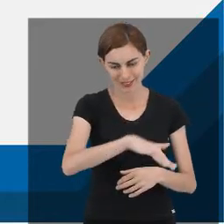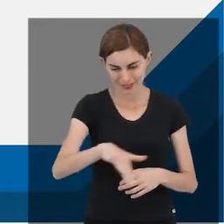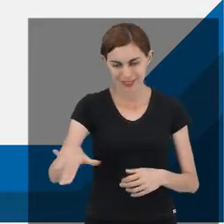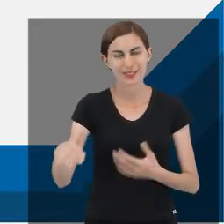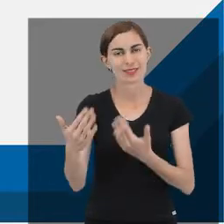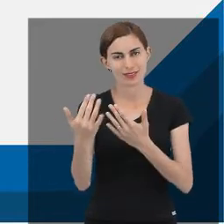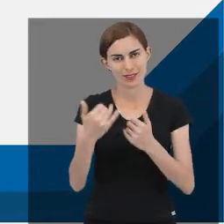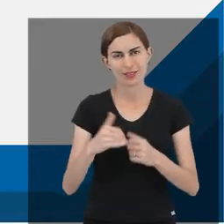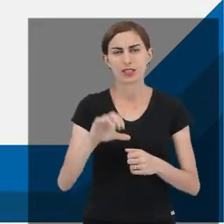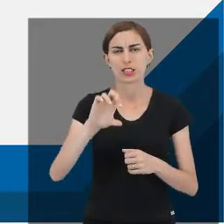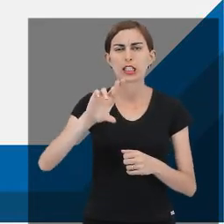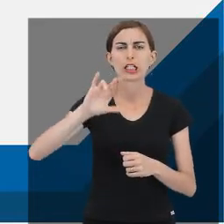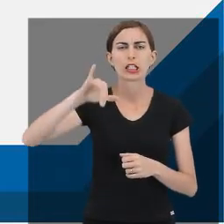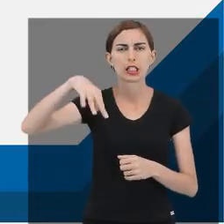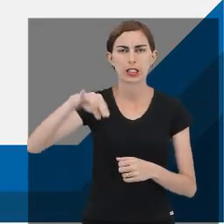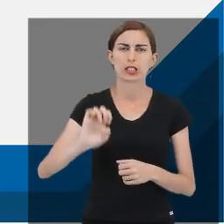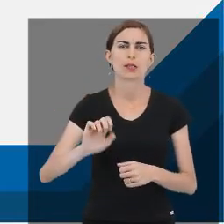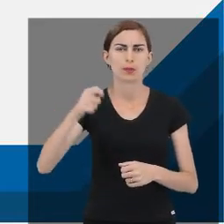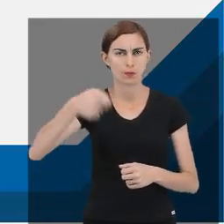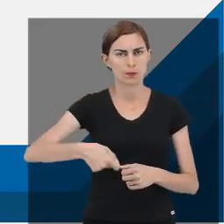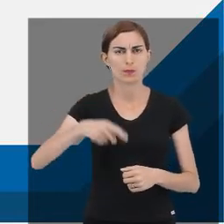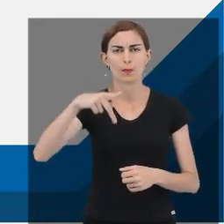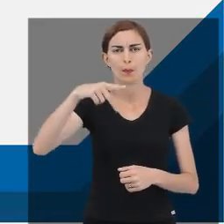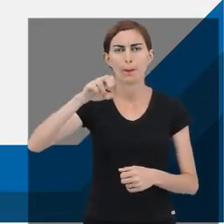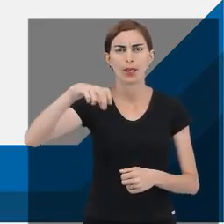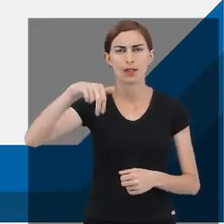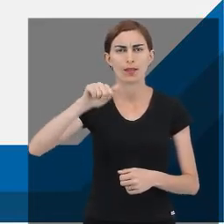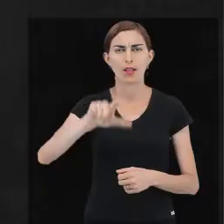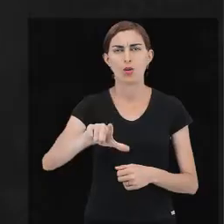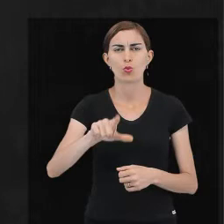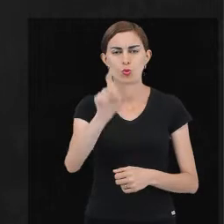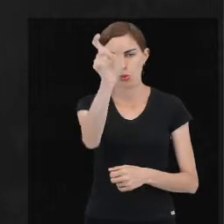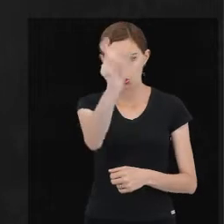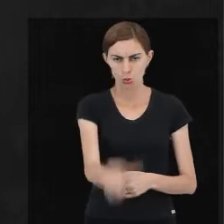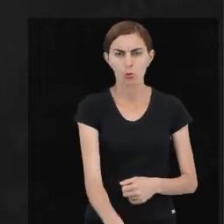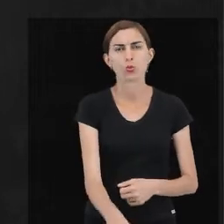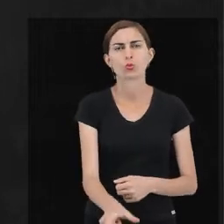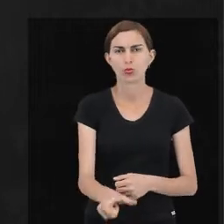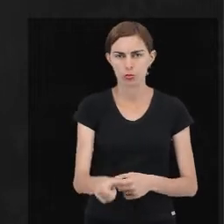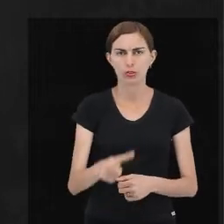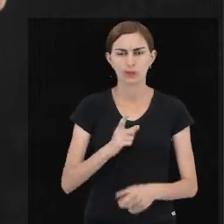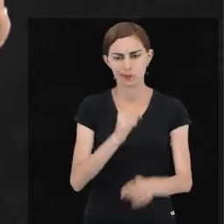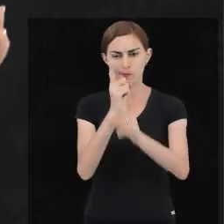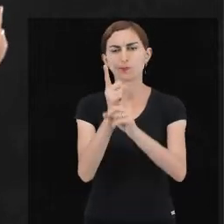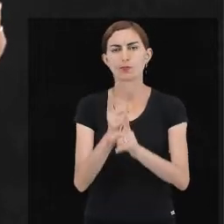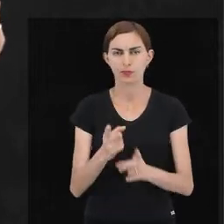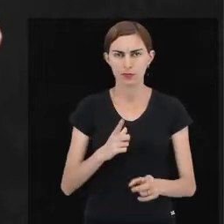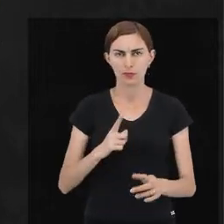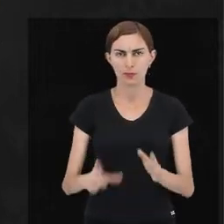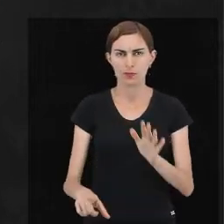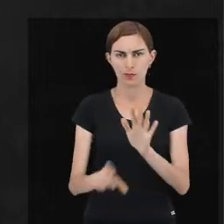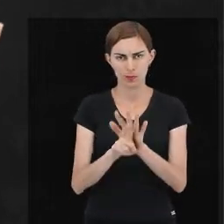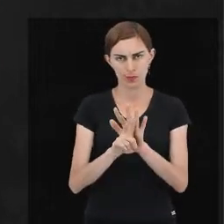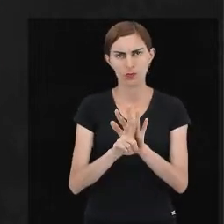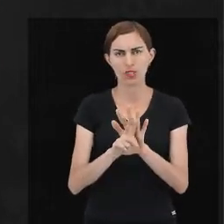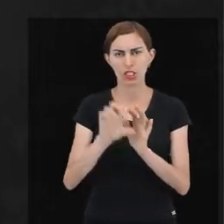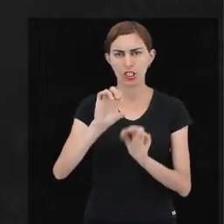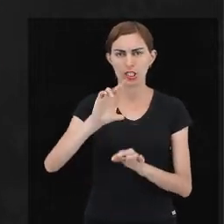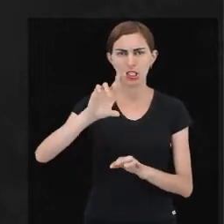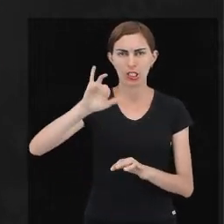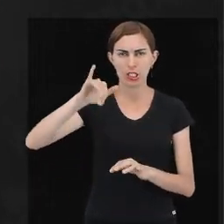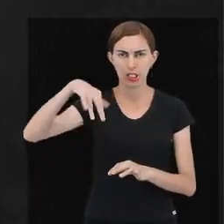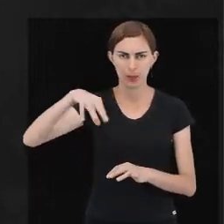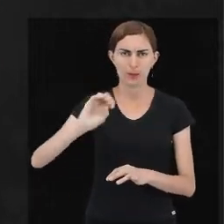como crime ou contravenção penal. Então, se aquela conduta ela tem uma tipificação legal, como crime